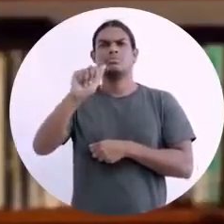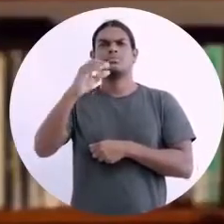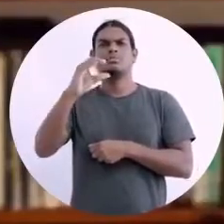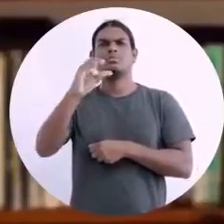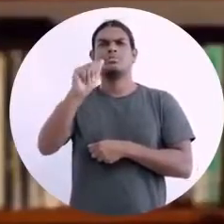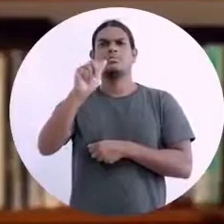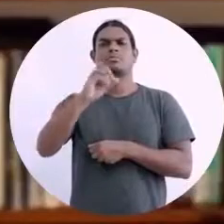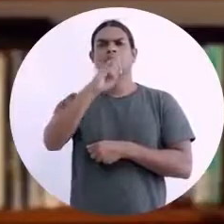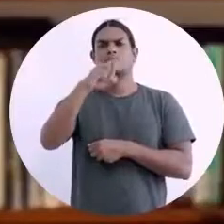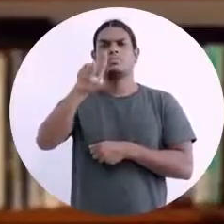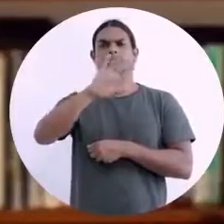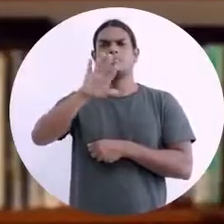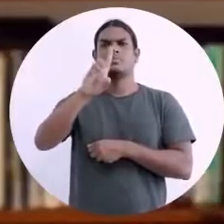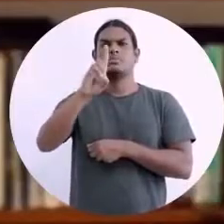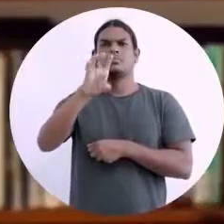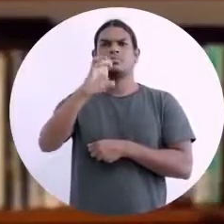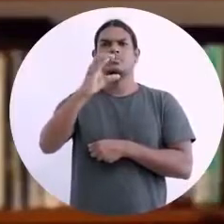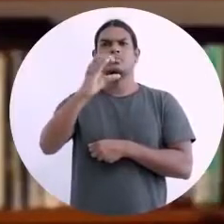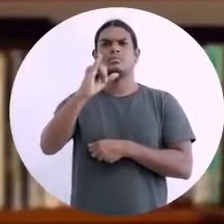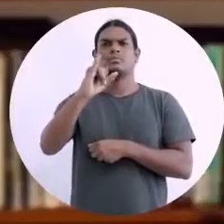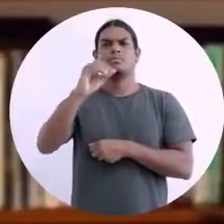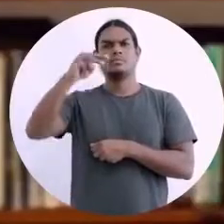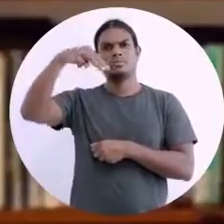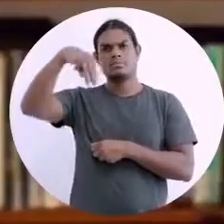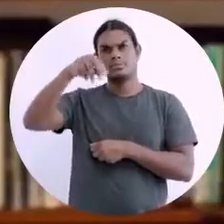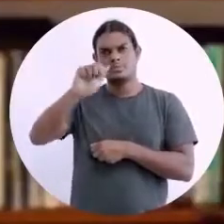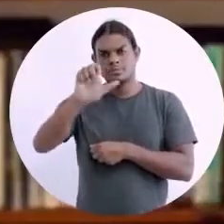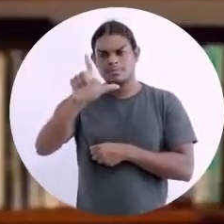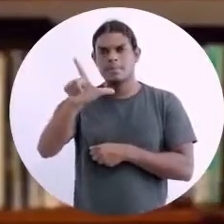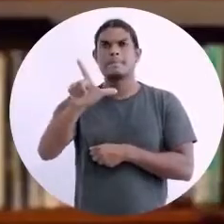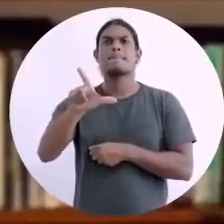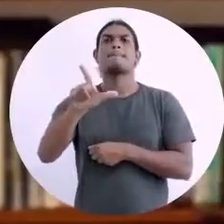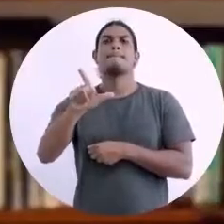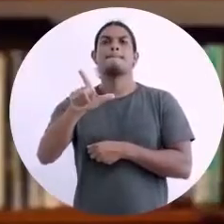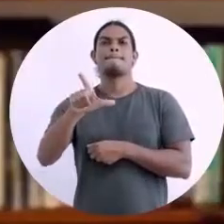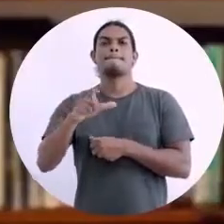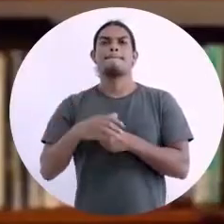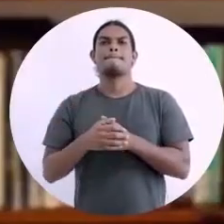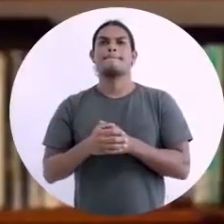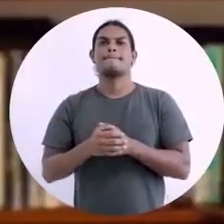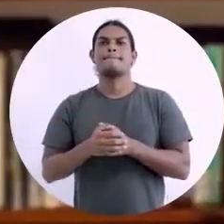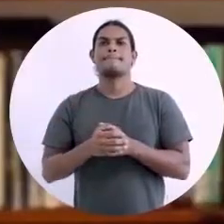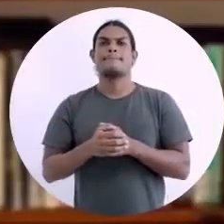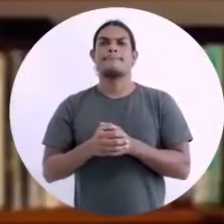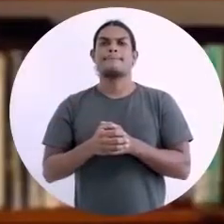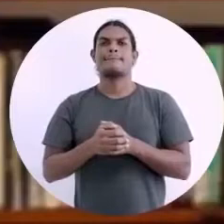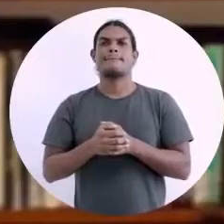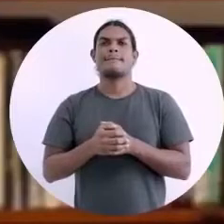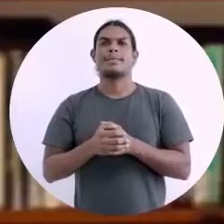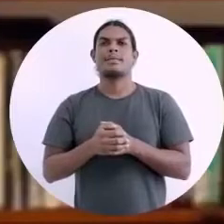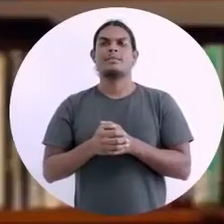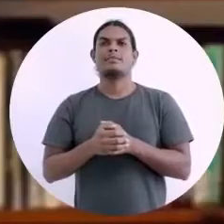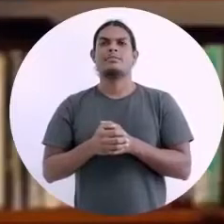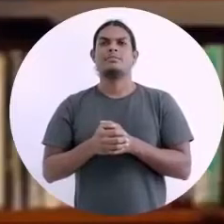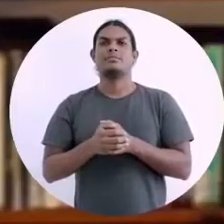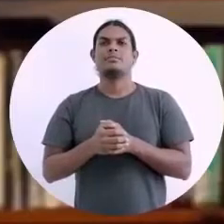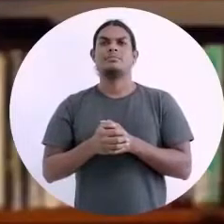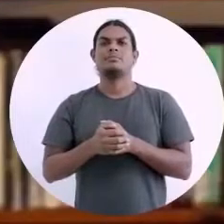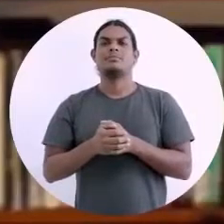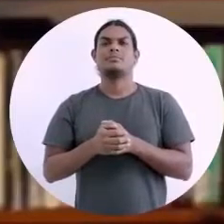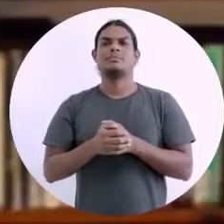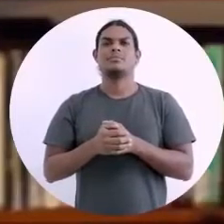classificações filosóficas e o sistema de numeração decimal, ele chegou ao que nós conhecemos hoje como